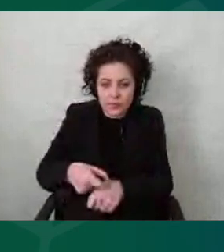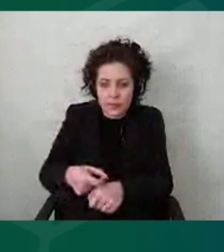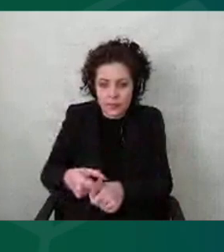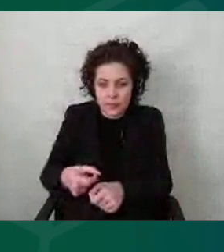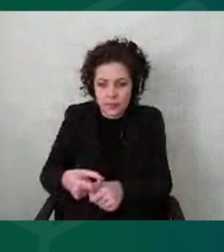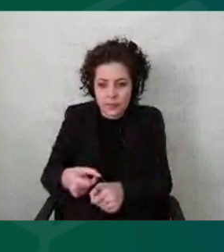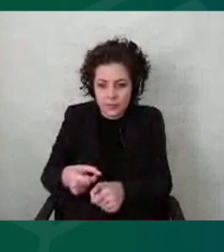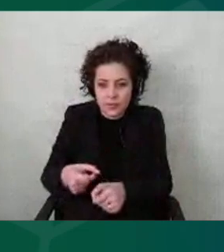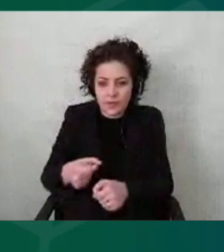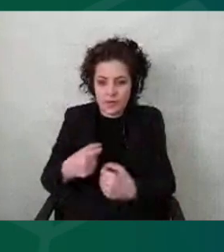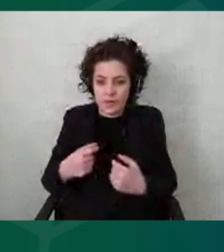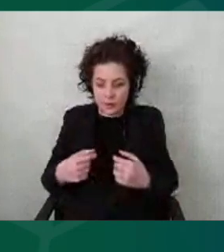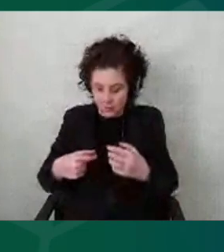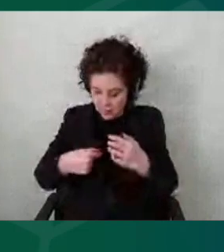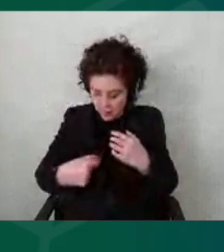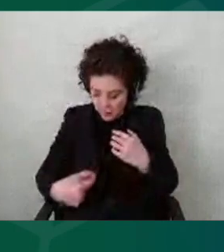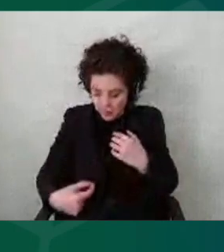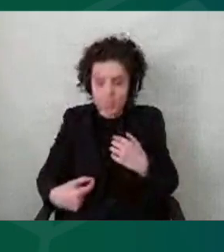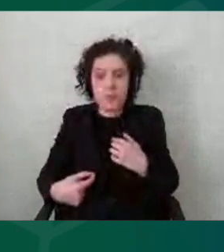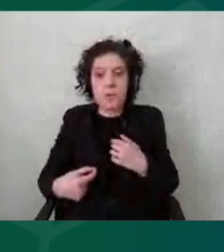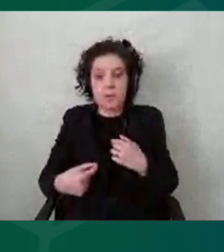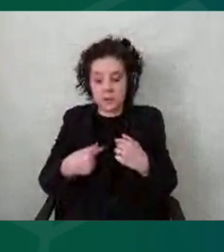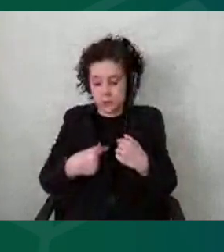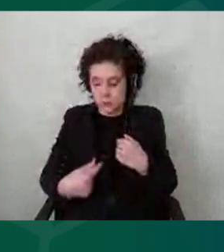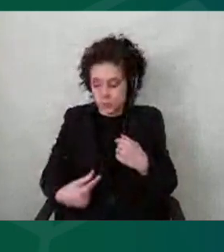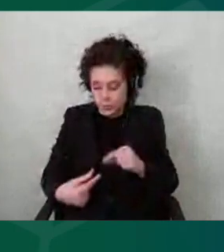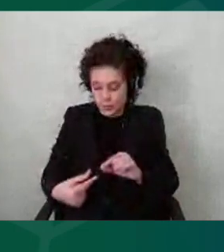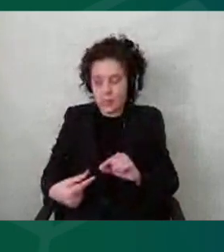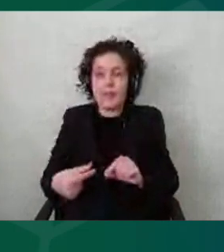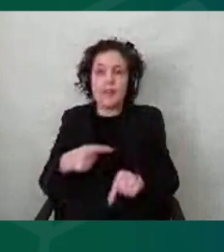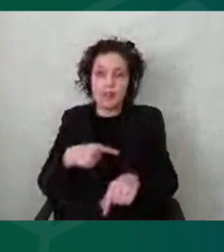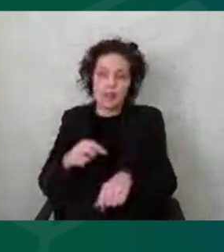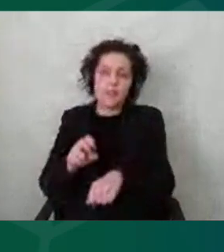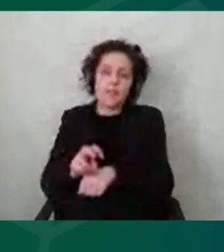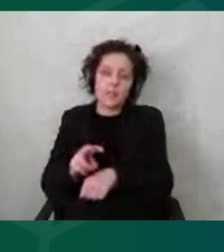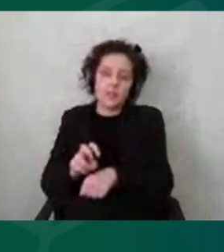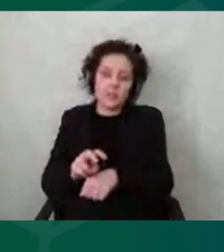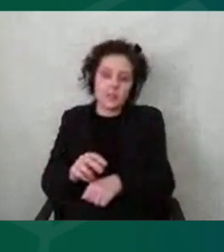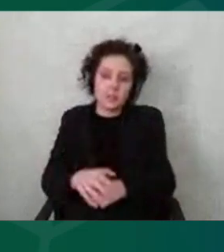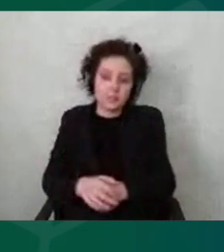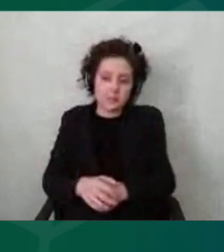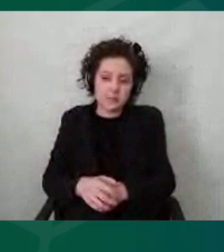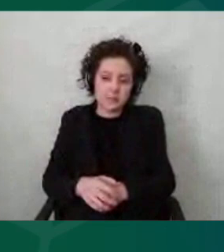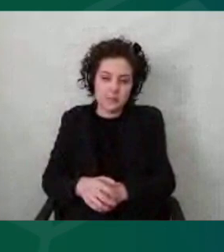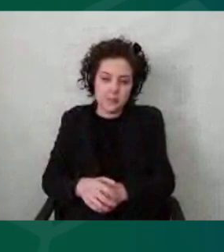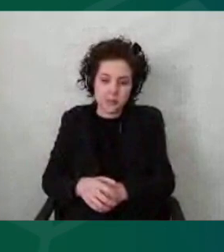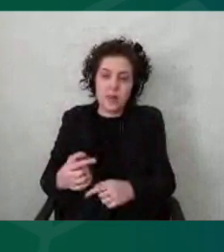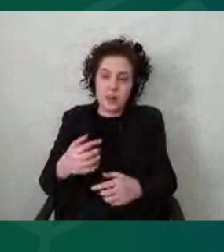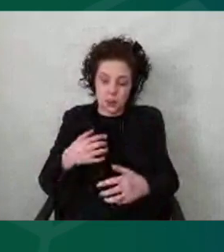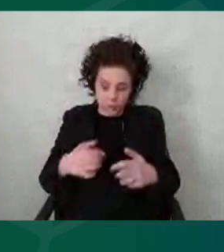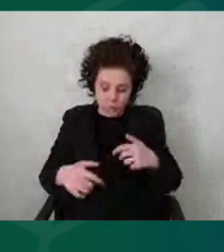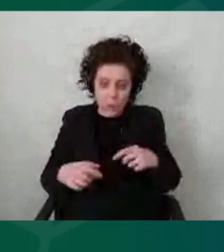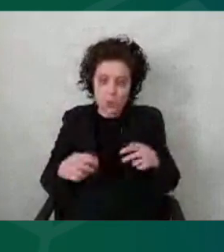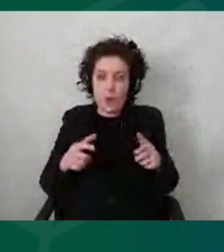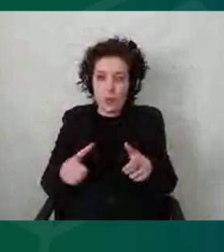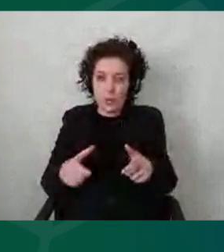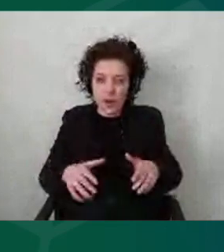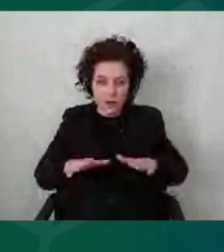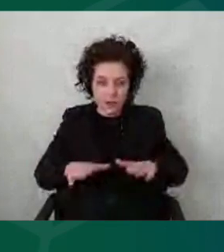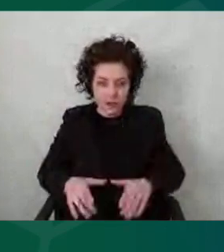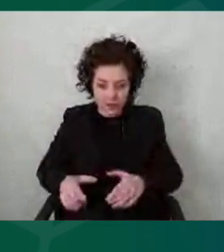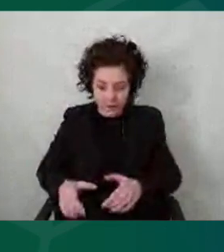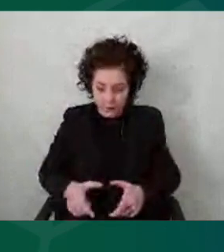pulmonar, infectada pelo vírus. Ou seja, o vírus, naqueles mecanismos de entrada e replicação viral